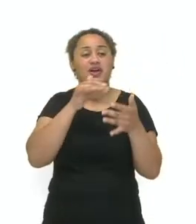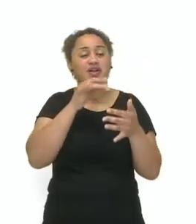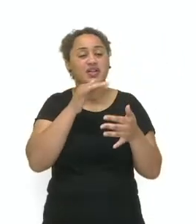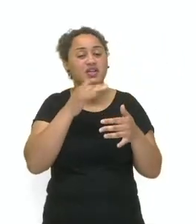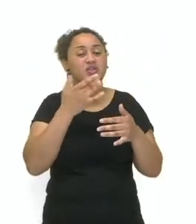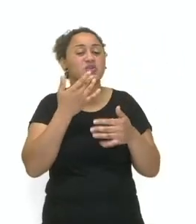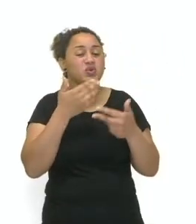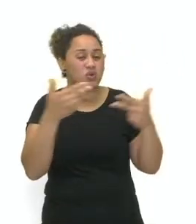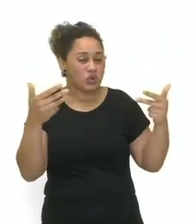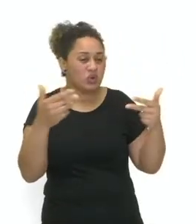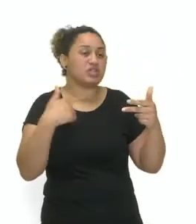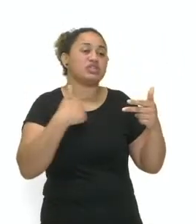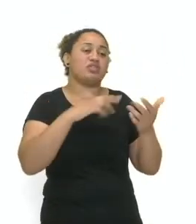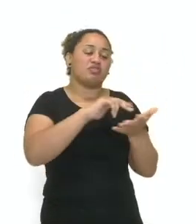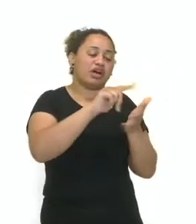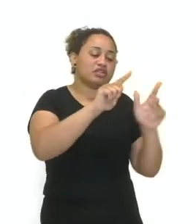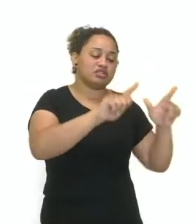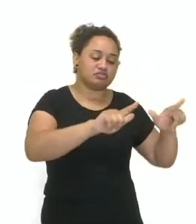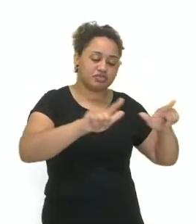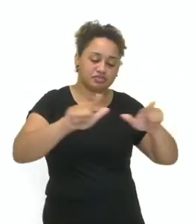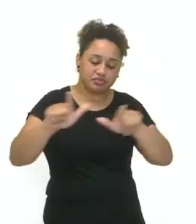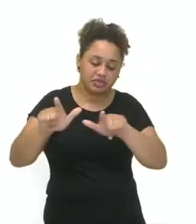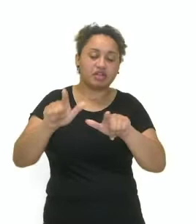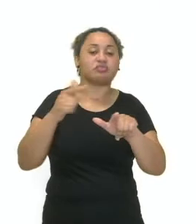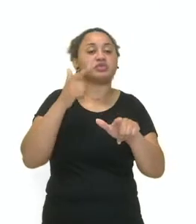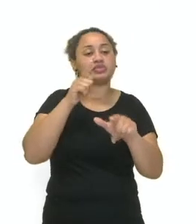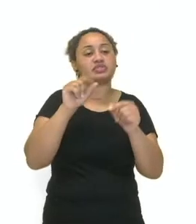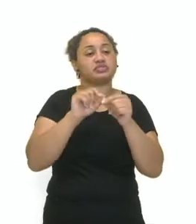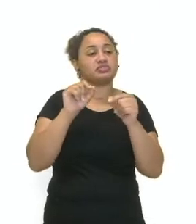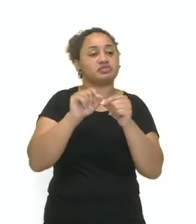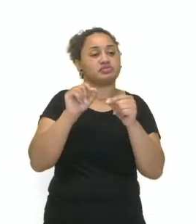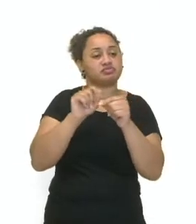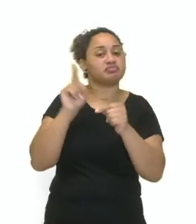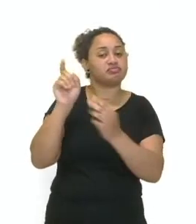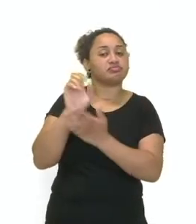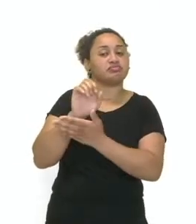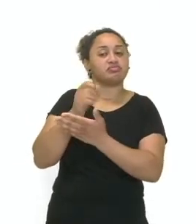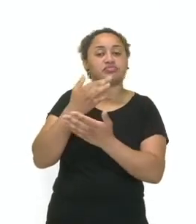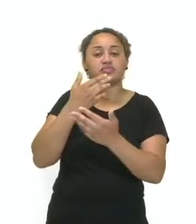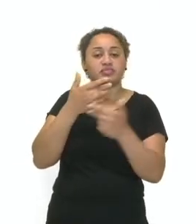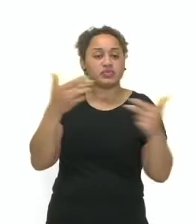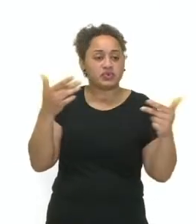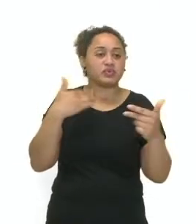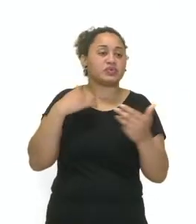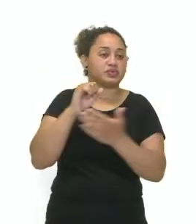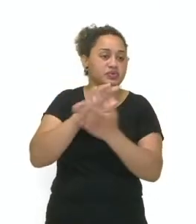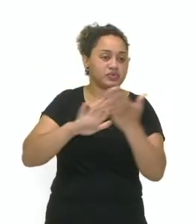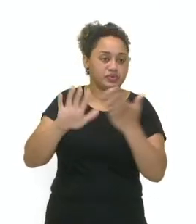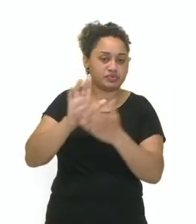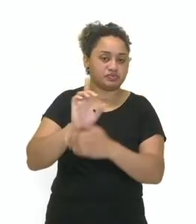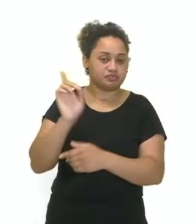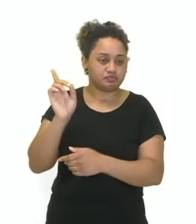para produzir, né, essa obra de cromoxilogravura, né, essa obra colorida de gravura.